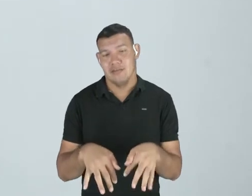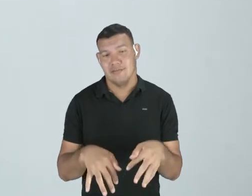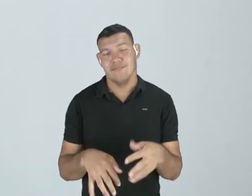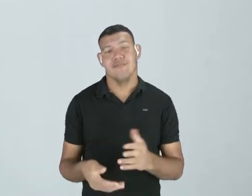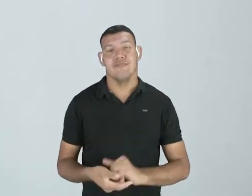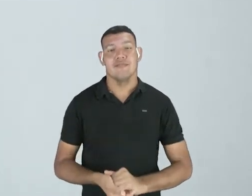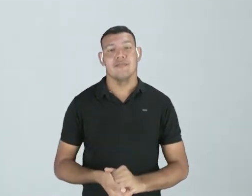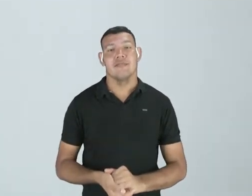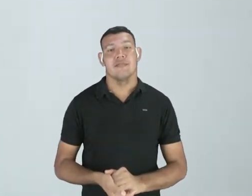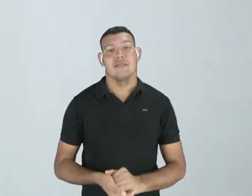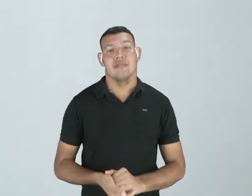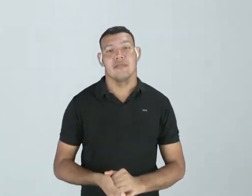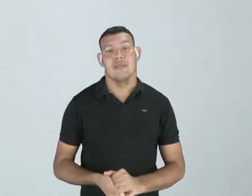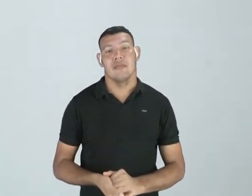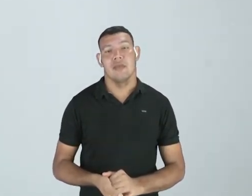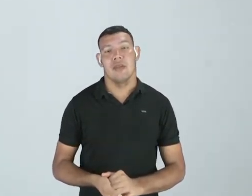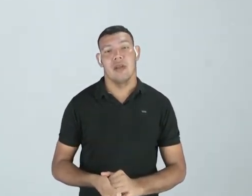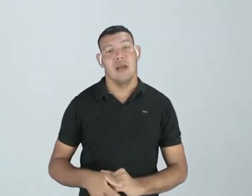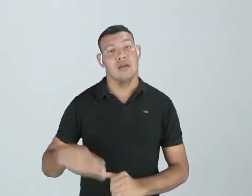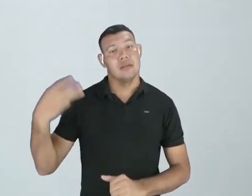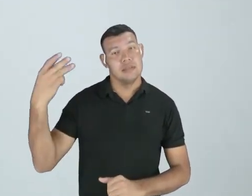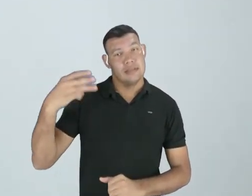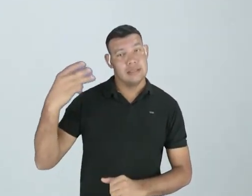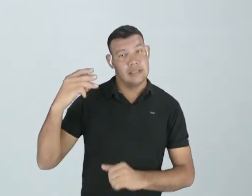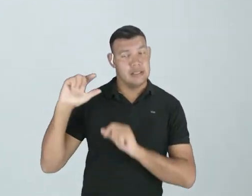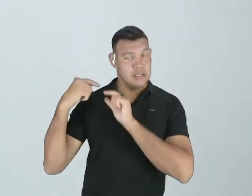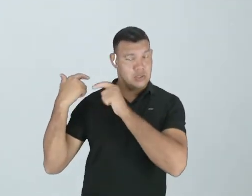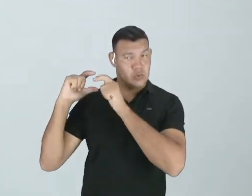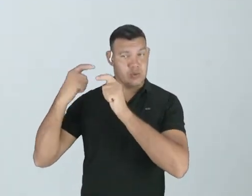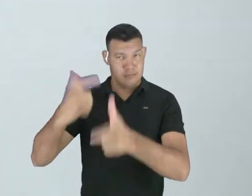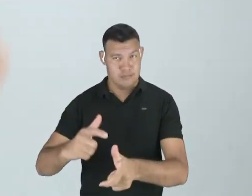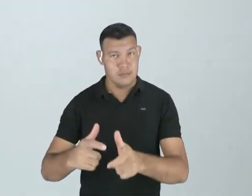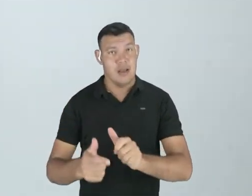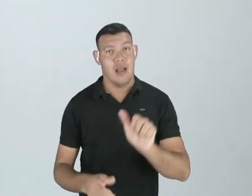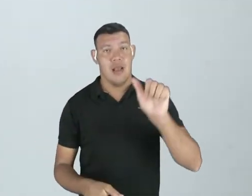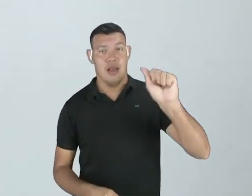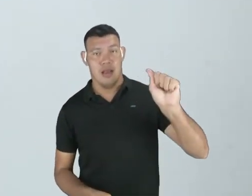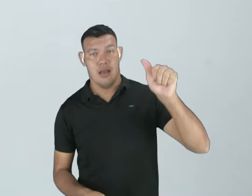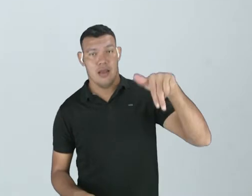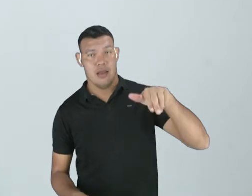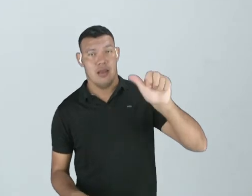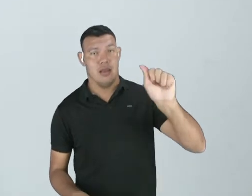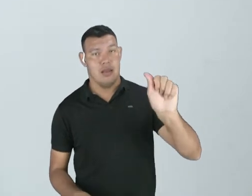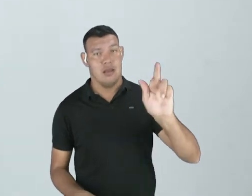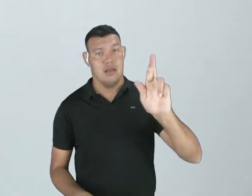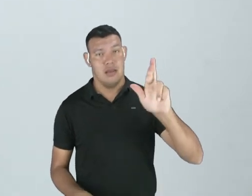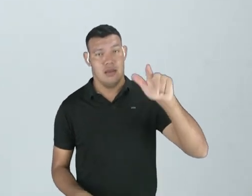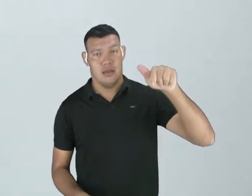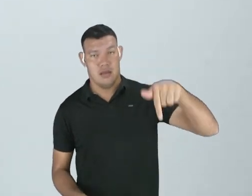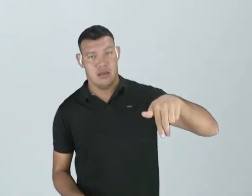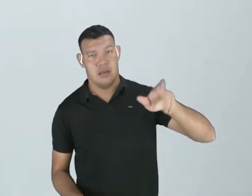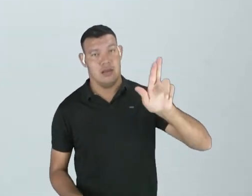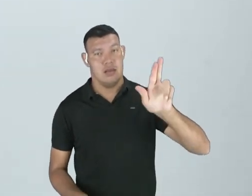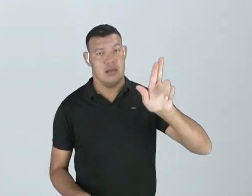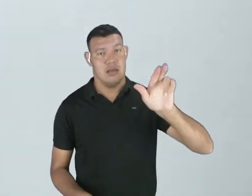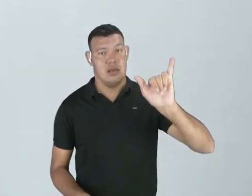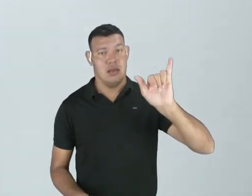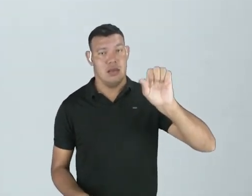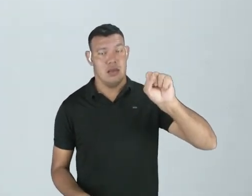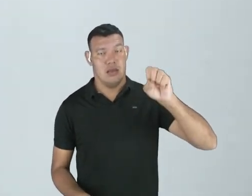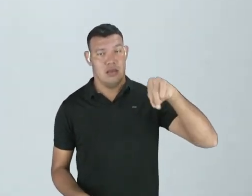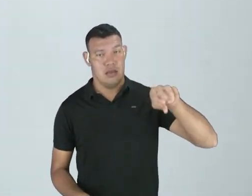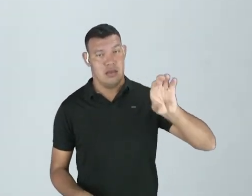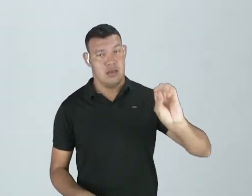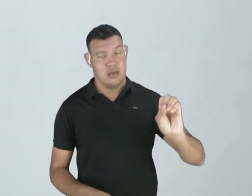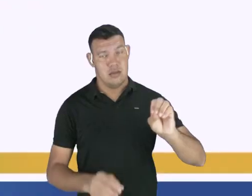vertente, uma terceira teoria, que é o anarquismo, que é uma teoria que difere tanto do liberalismo quanto do socialismo.